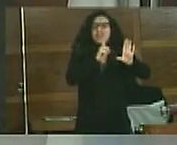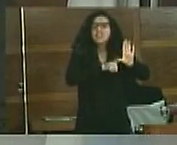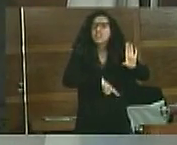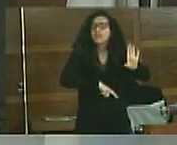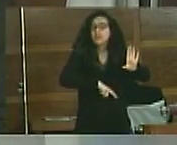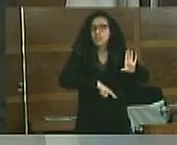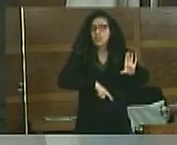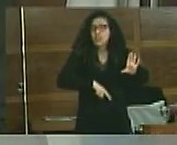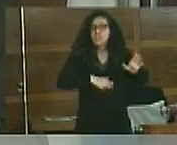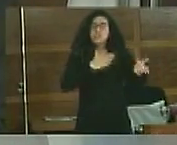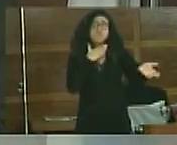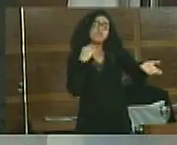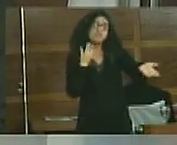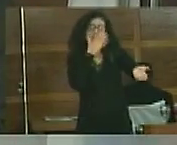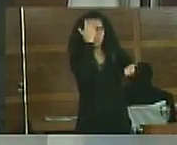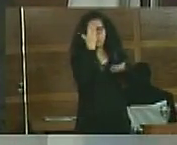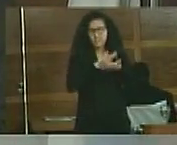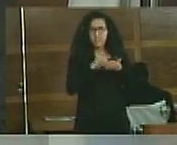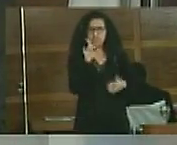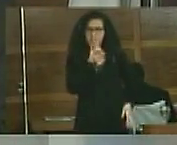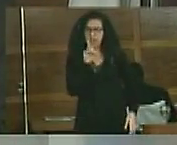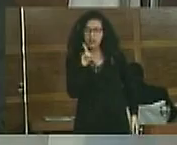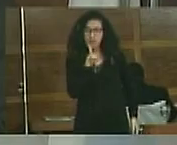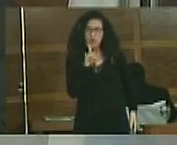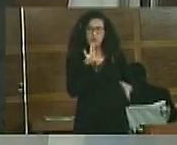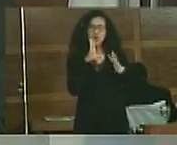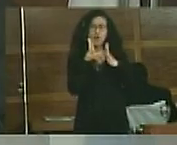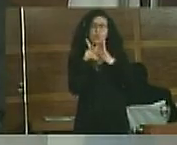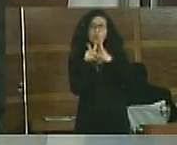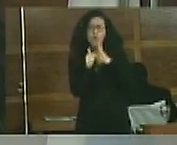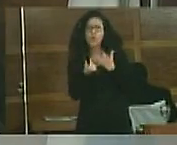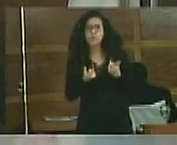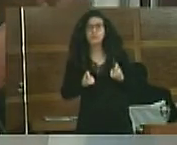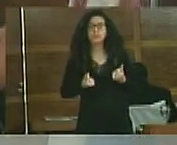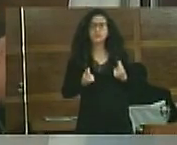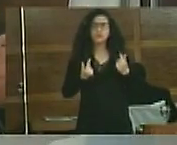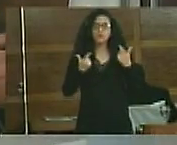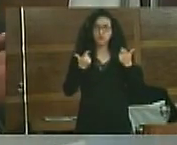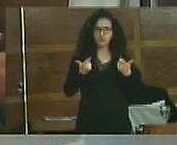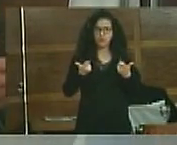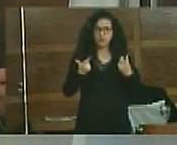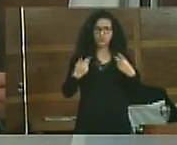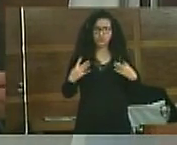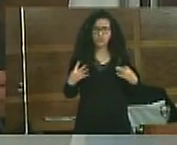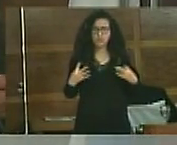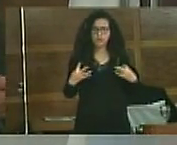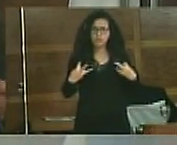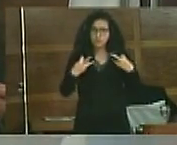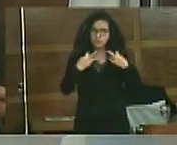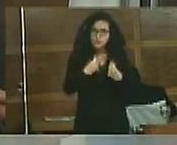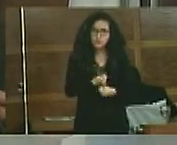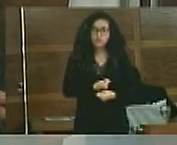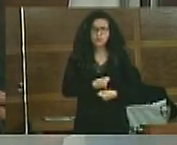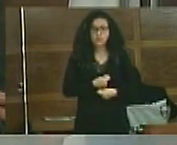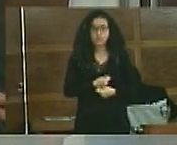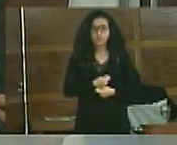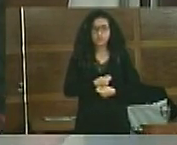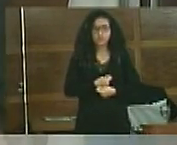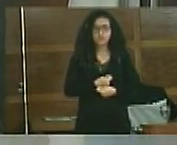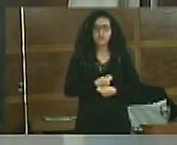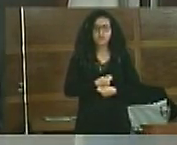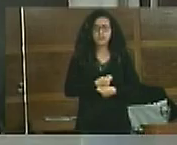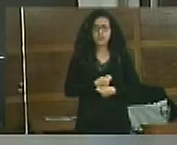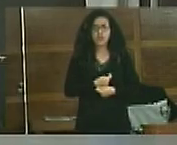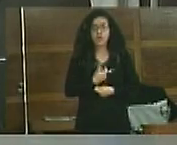matou? Com esse desvio de dinheiro todo, com esse dinheiro investido tudo lá fora do nosso país,